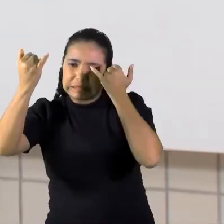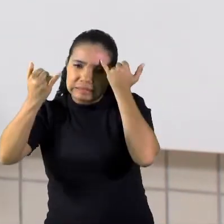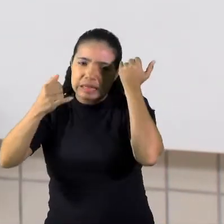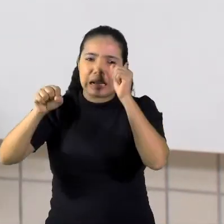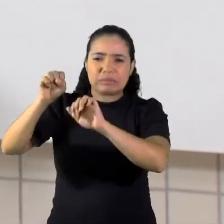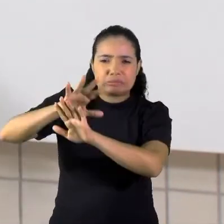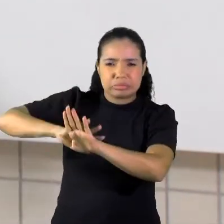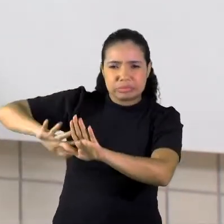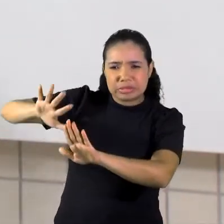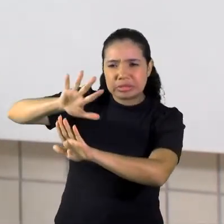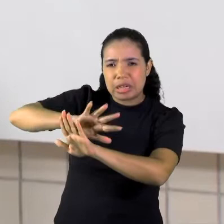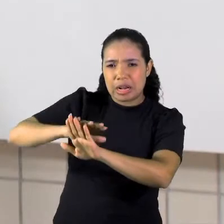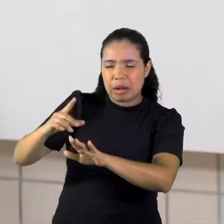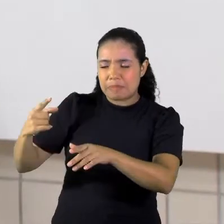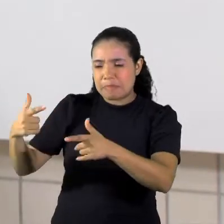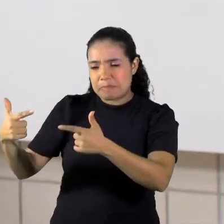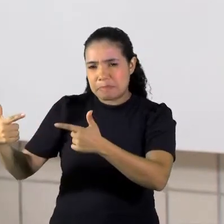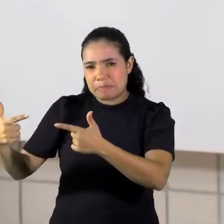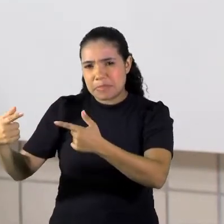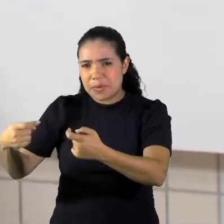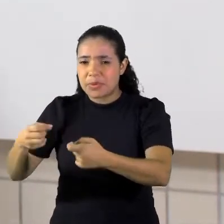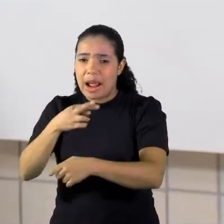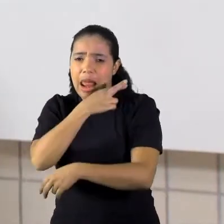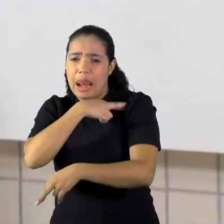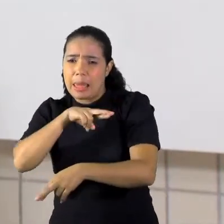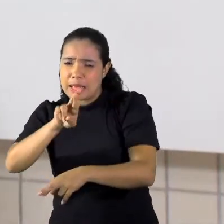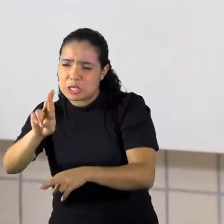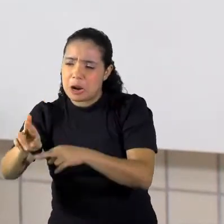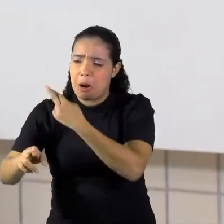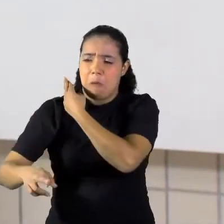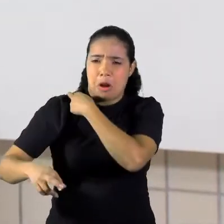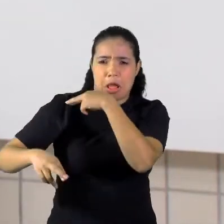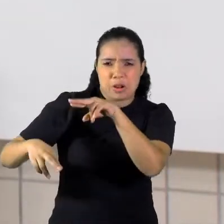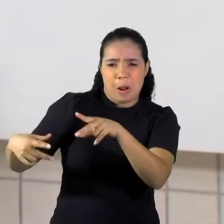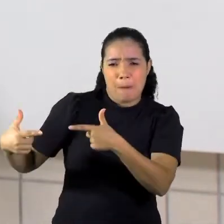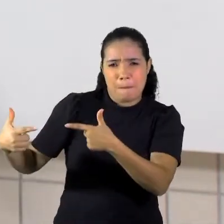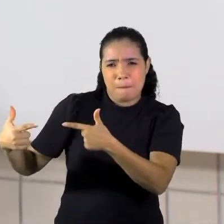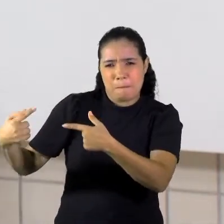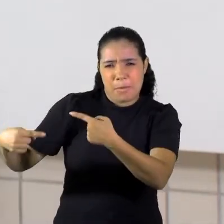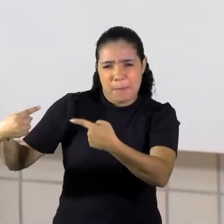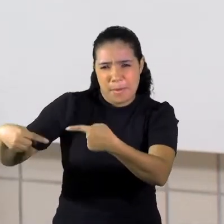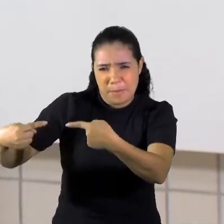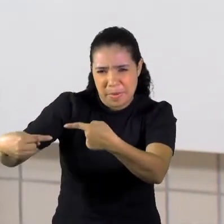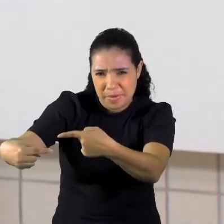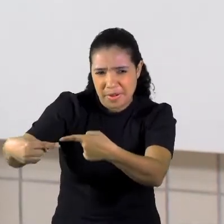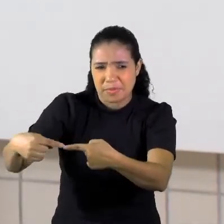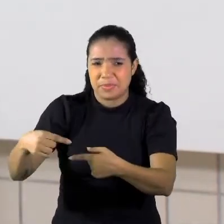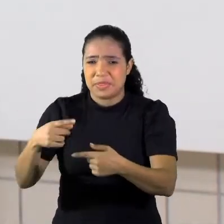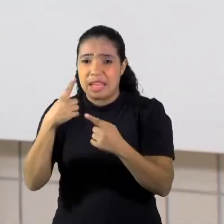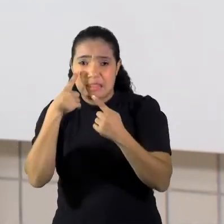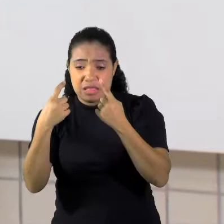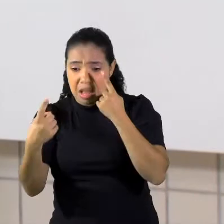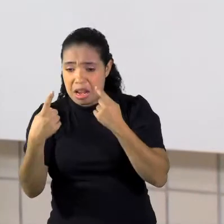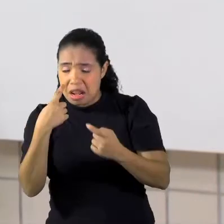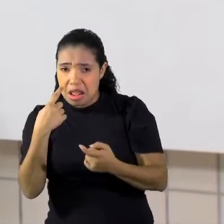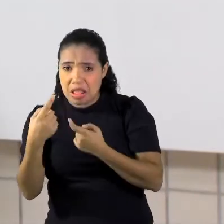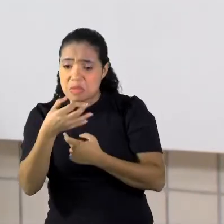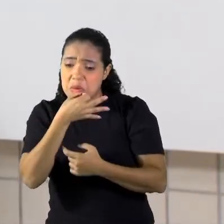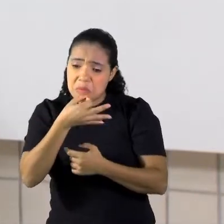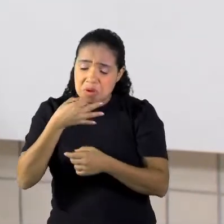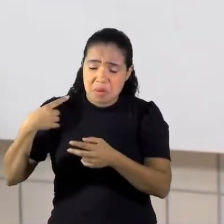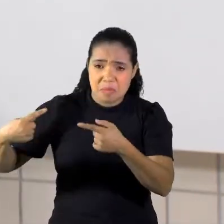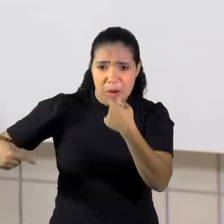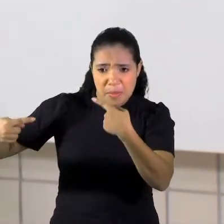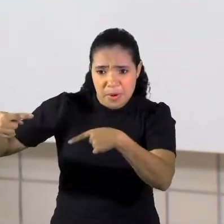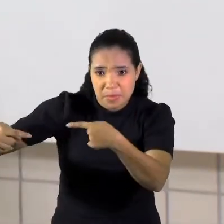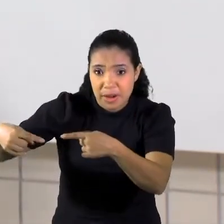ideológicos, disputas religiosas, conflitos de interesses em determinada região, os órgãos